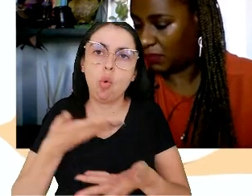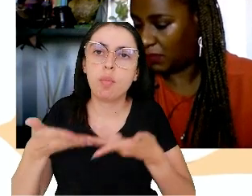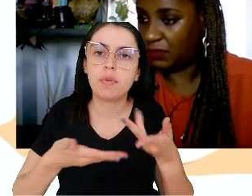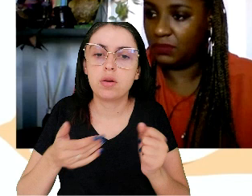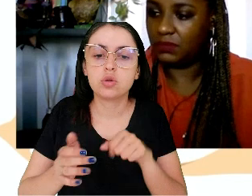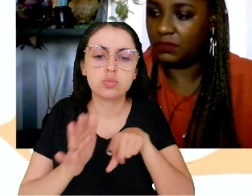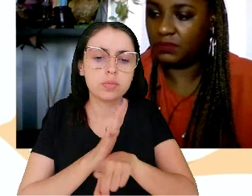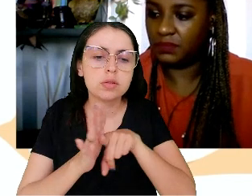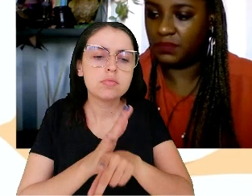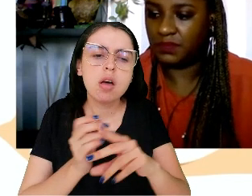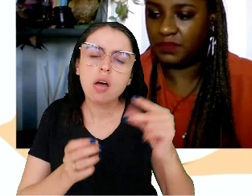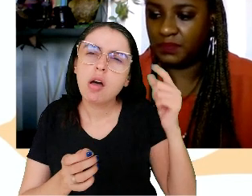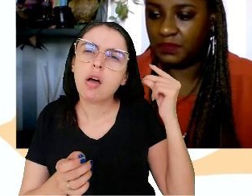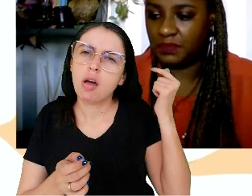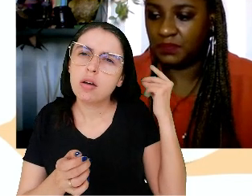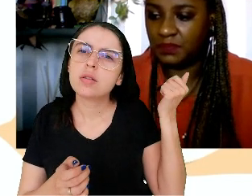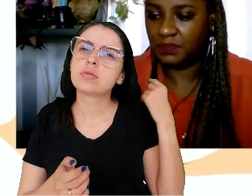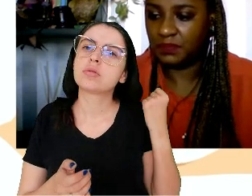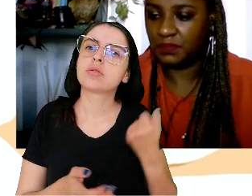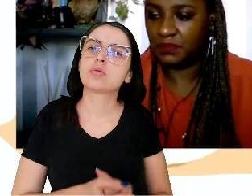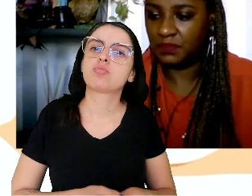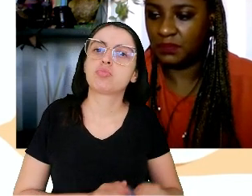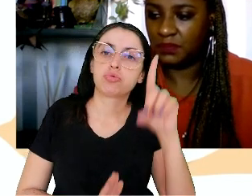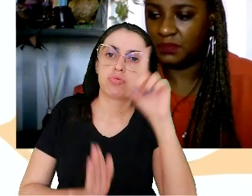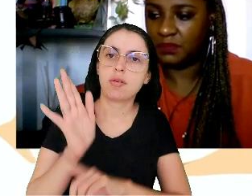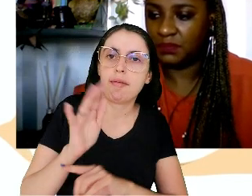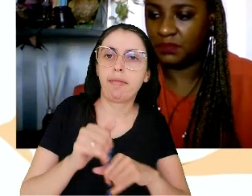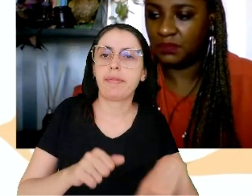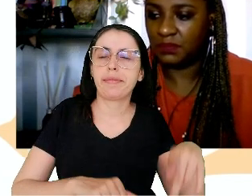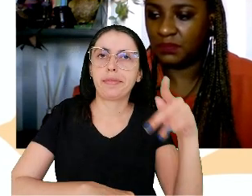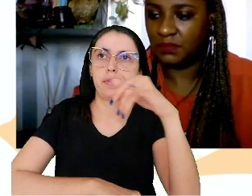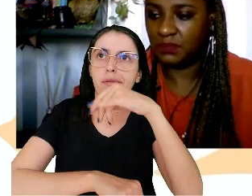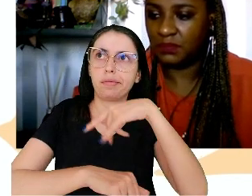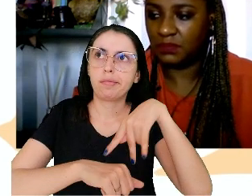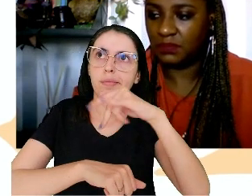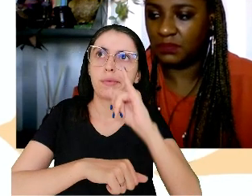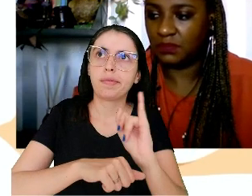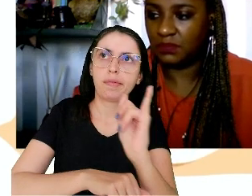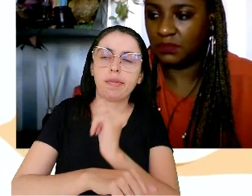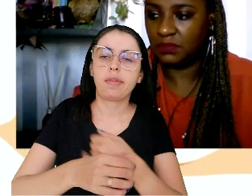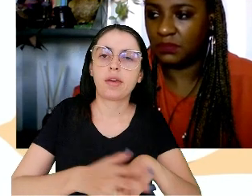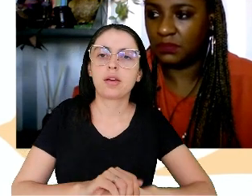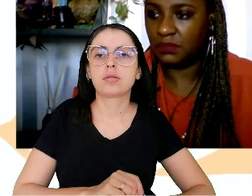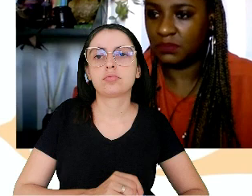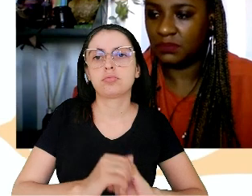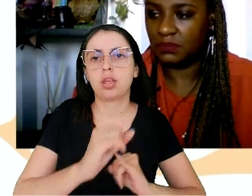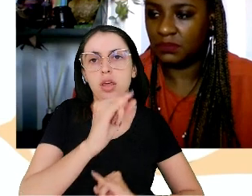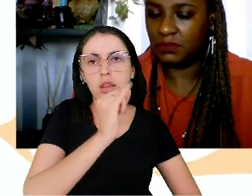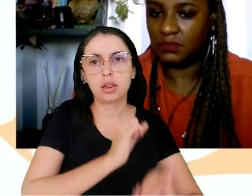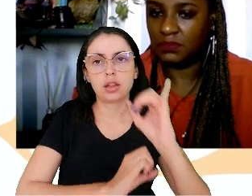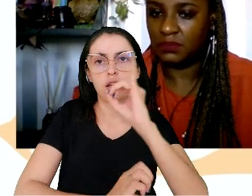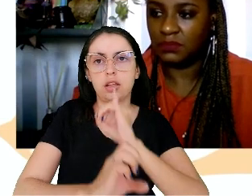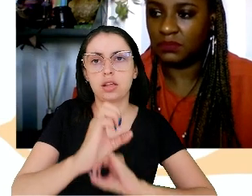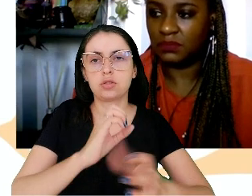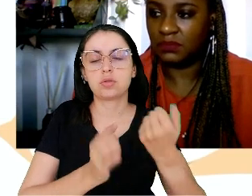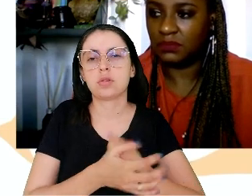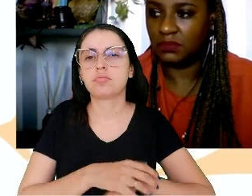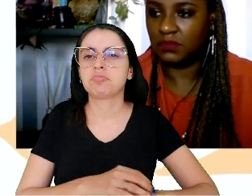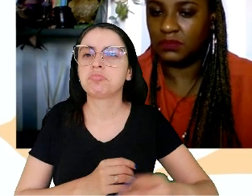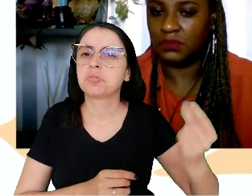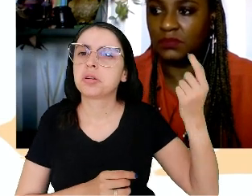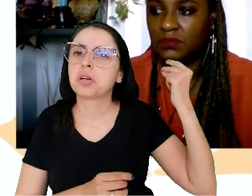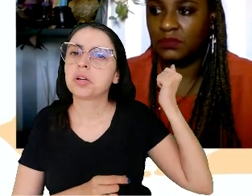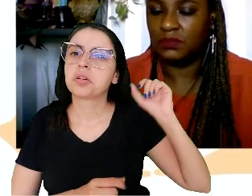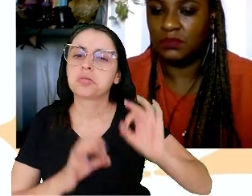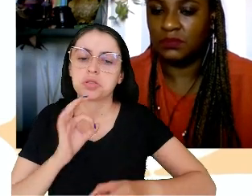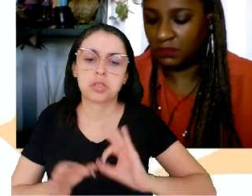Como eu sou pesquisadora muito, né, com direito internacional, com Comissão Interamericana, pelo meu passado de assuntos